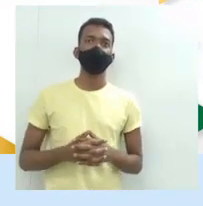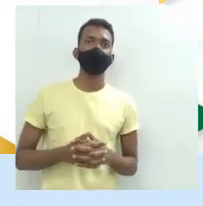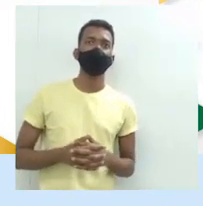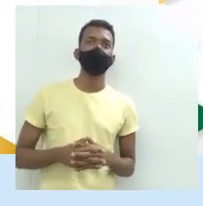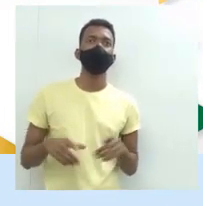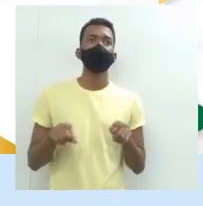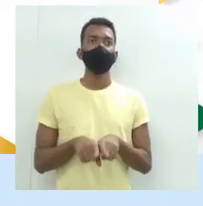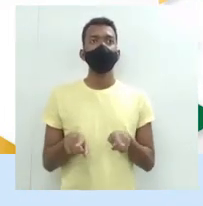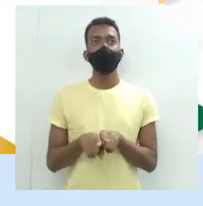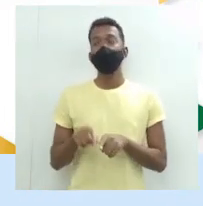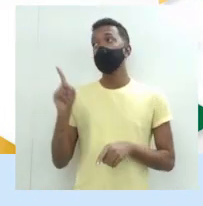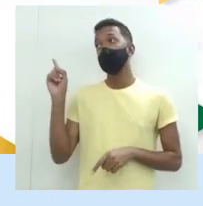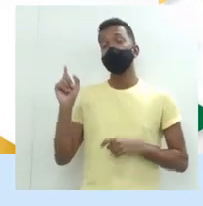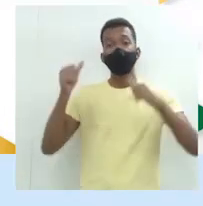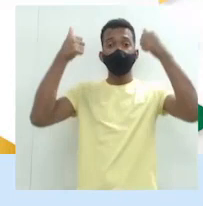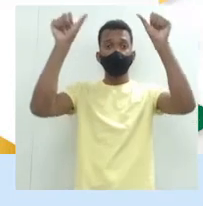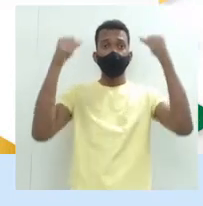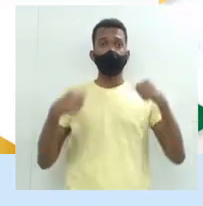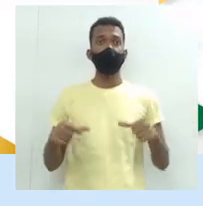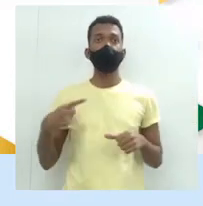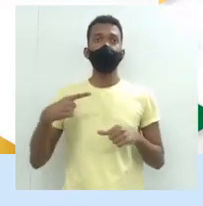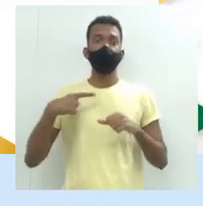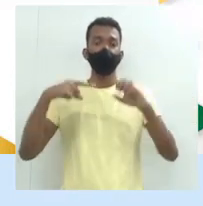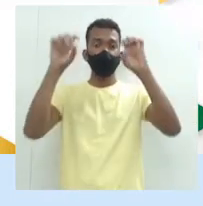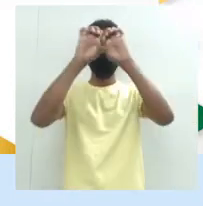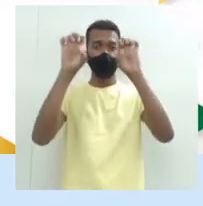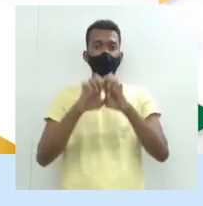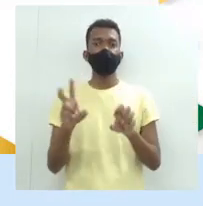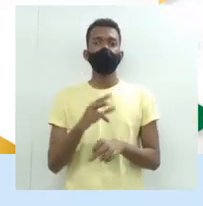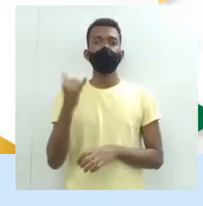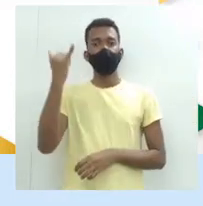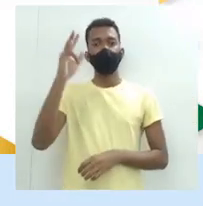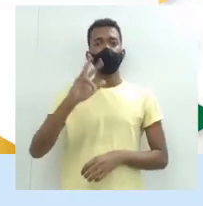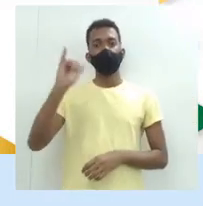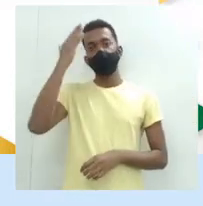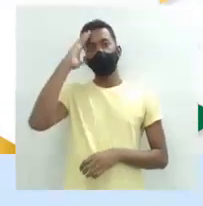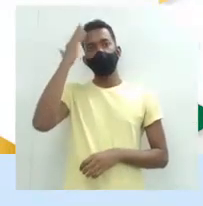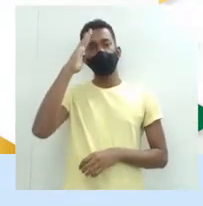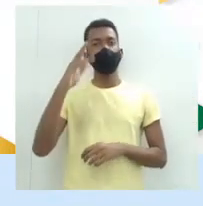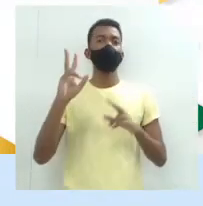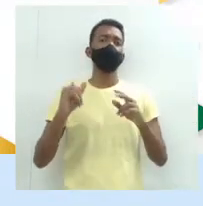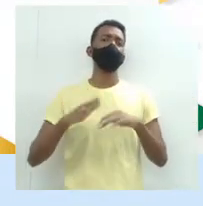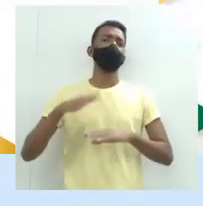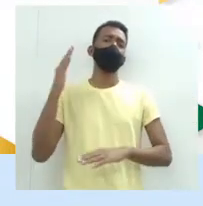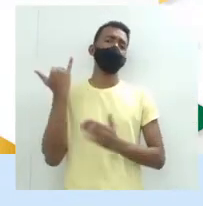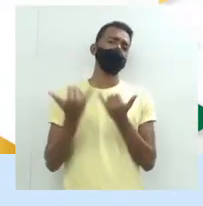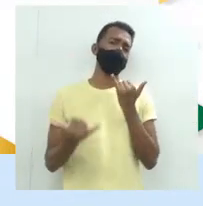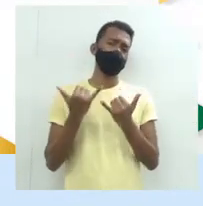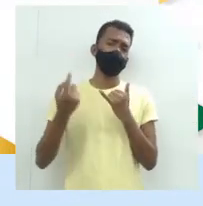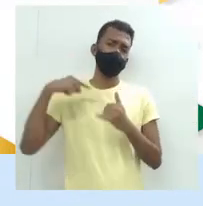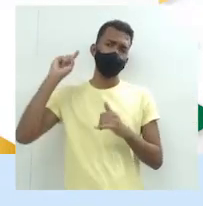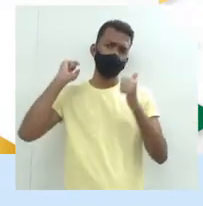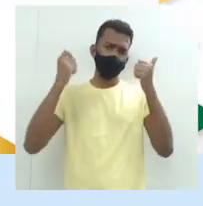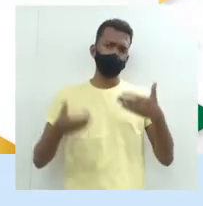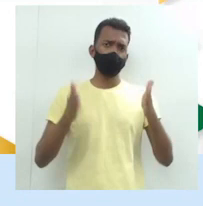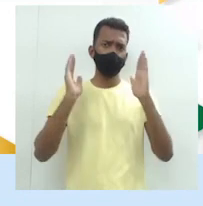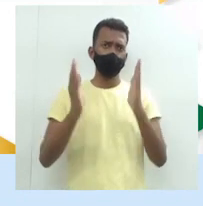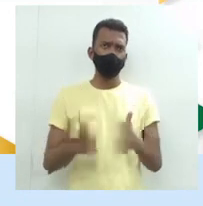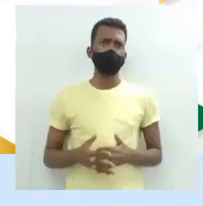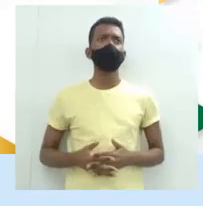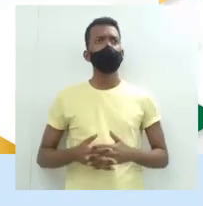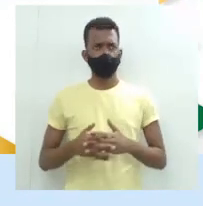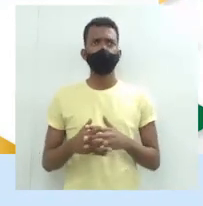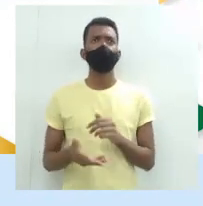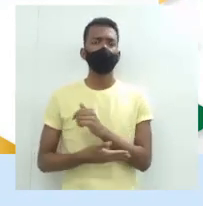Dentro disso, o pôster ele tem uma estrutura que a gente vai ver, é muito parecida com o que a gente viu anteriormente. Então vamos lá.